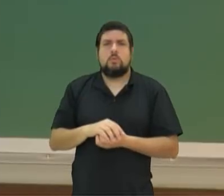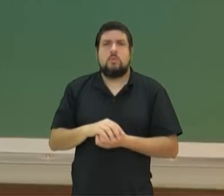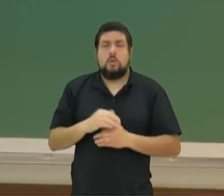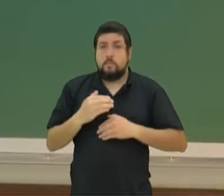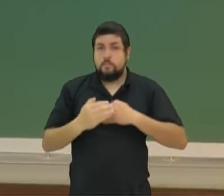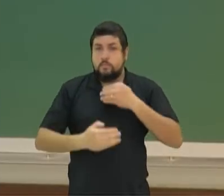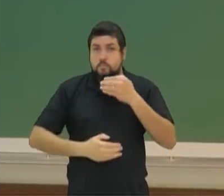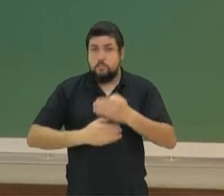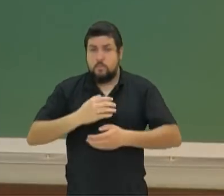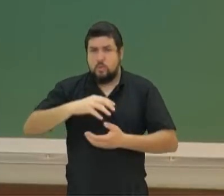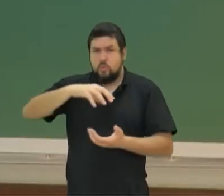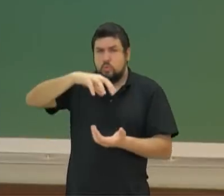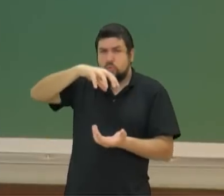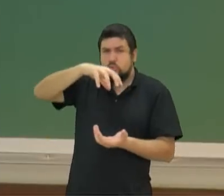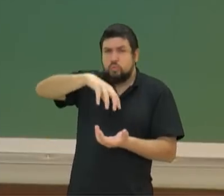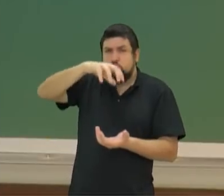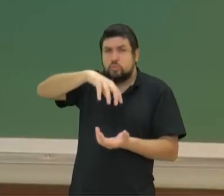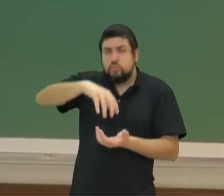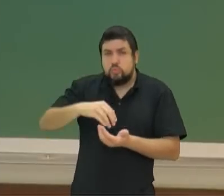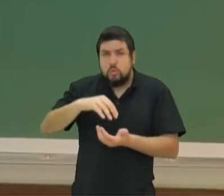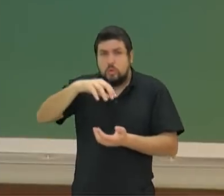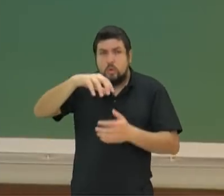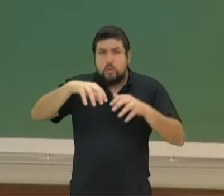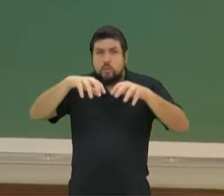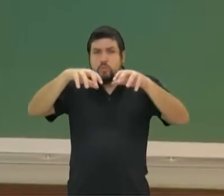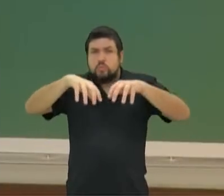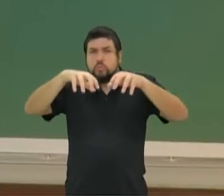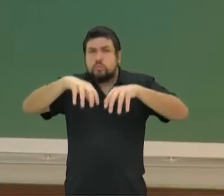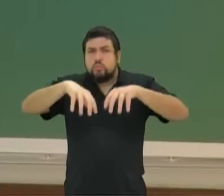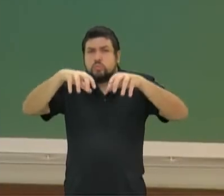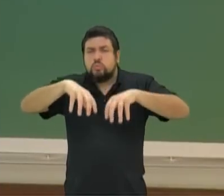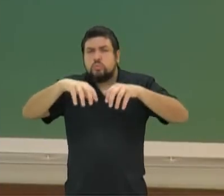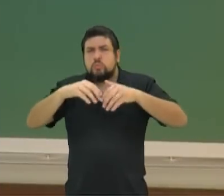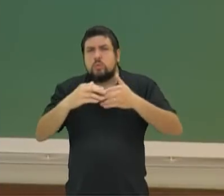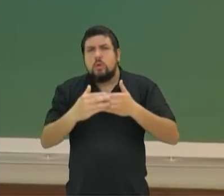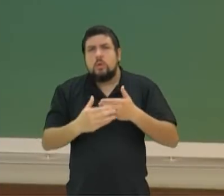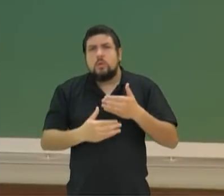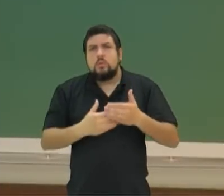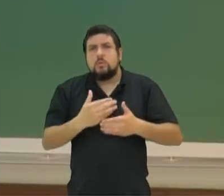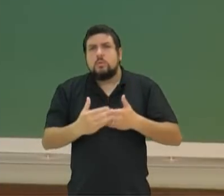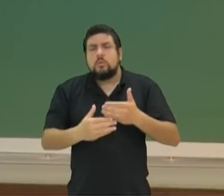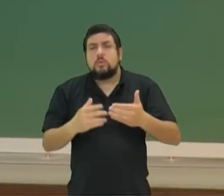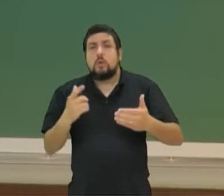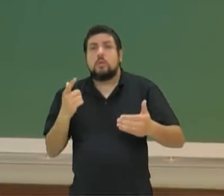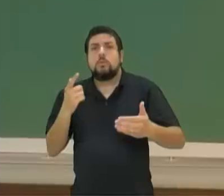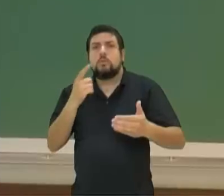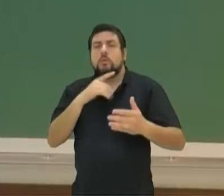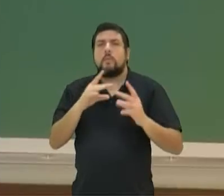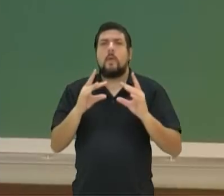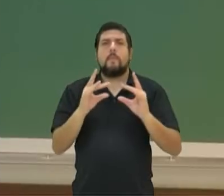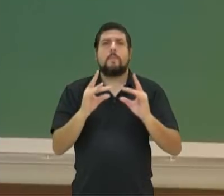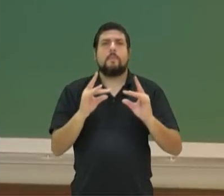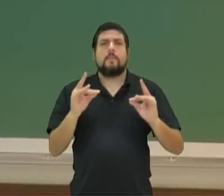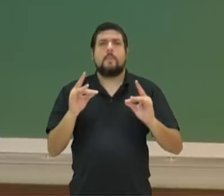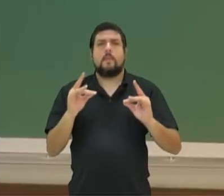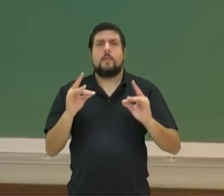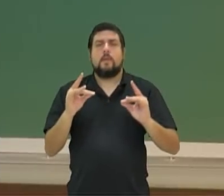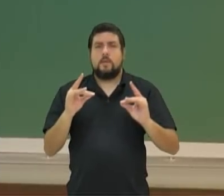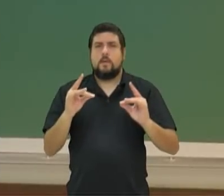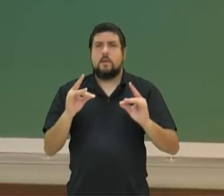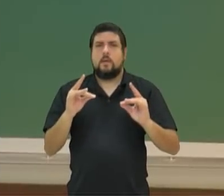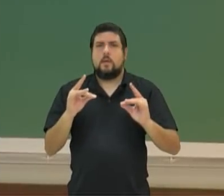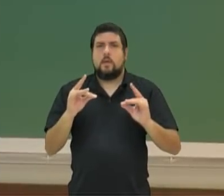conseguiu passar uma fase, que a água conseguiu cair e ficar no estado líquido, a Terra estava com muitos buraquinhos,